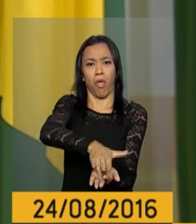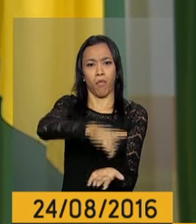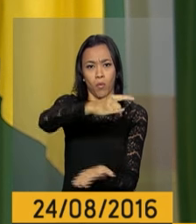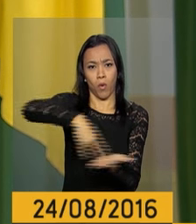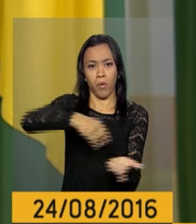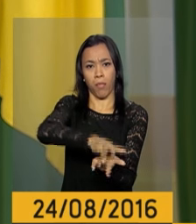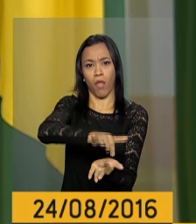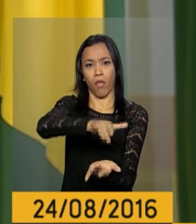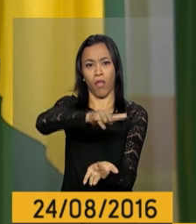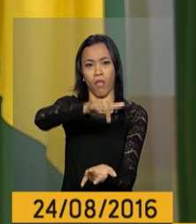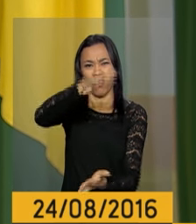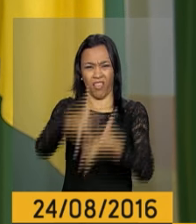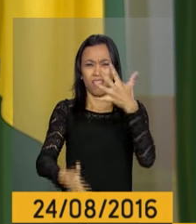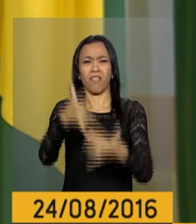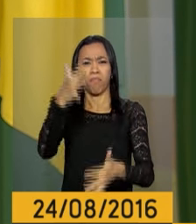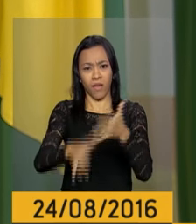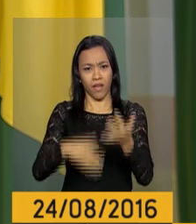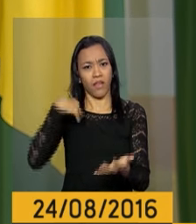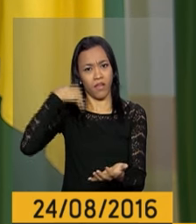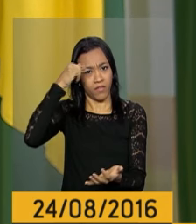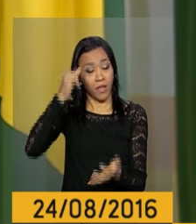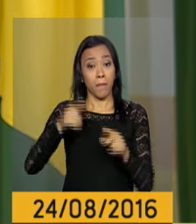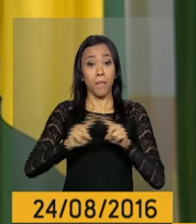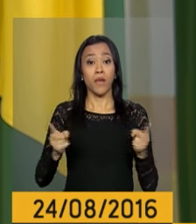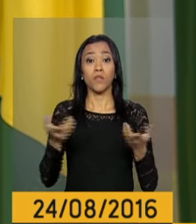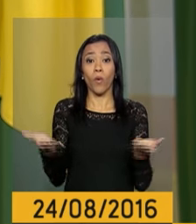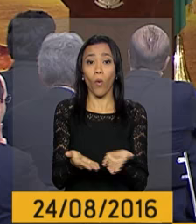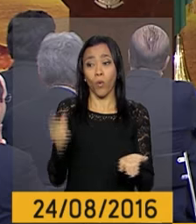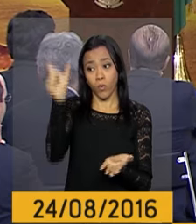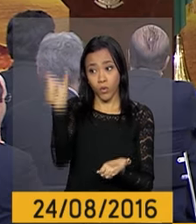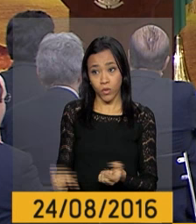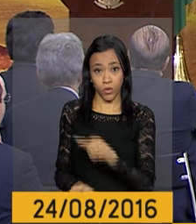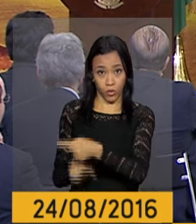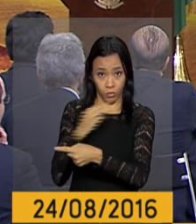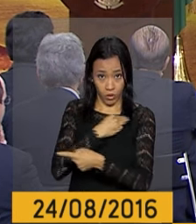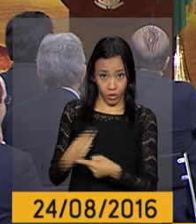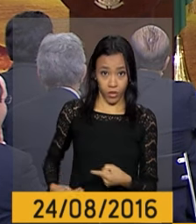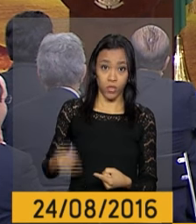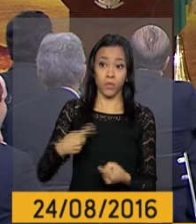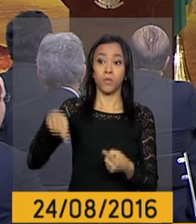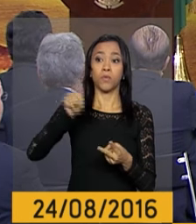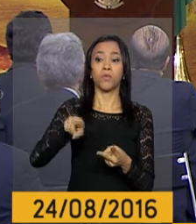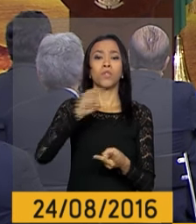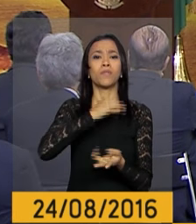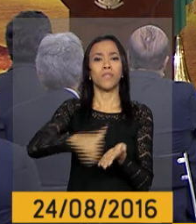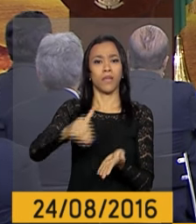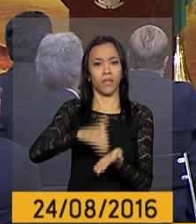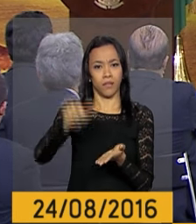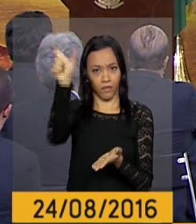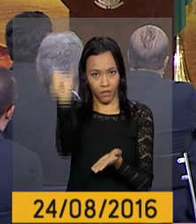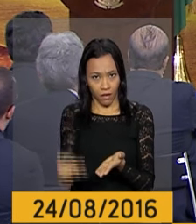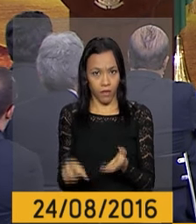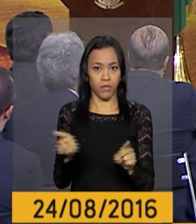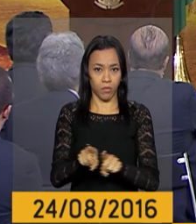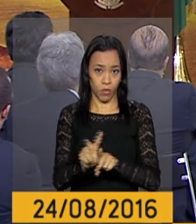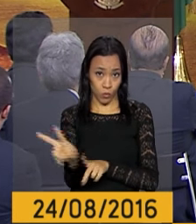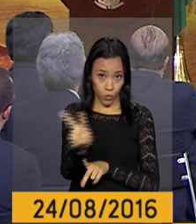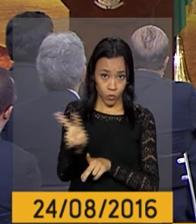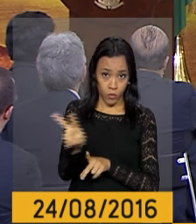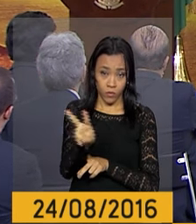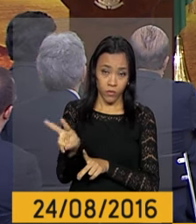Mas hoje o Blairo Mar e o secretário fez uma belíssima exposição, senhor vice-presidente